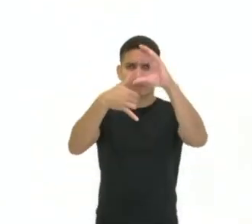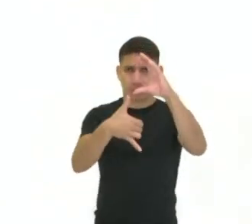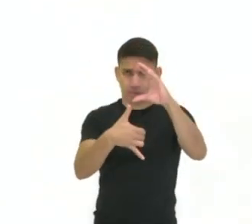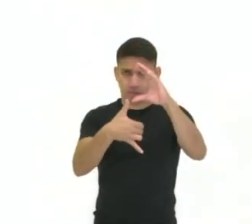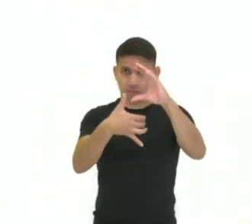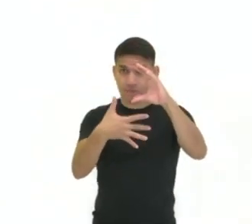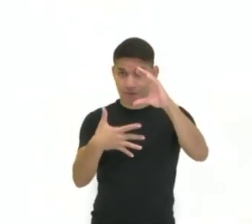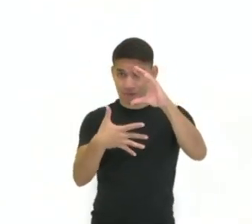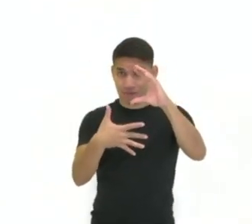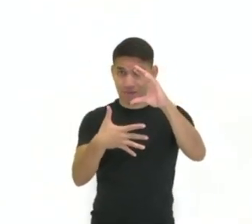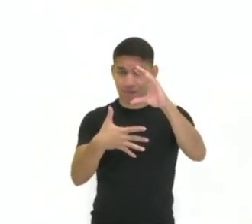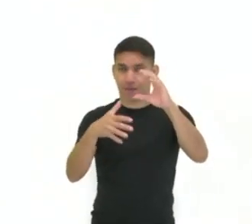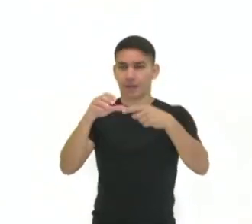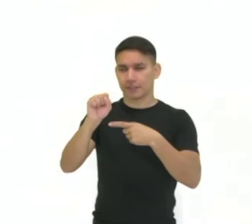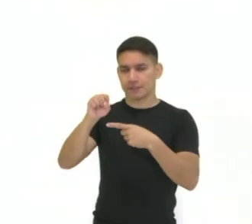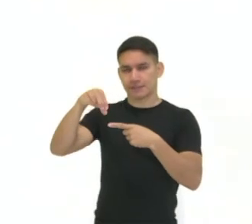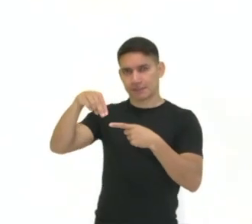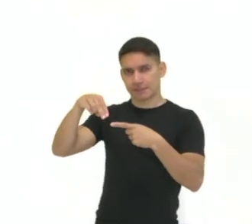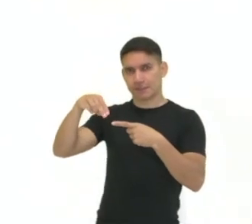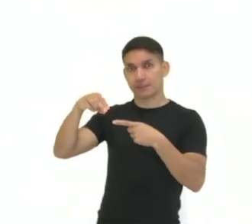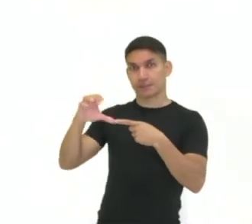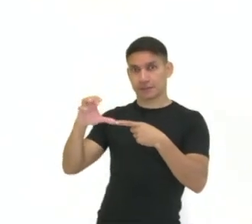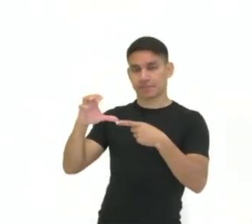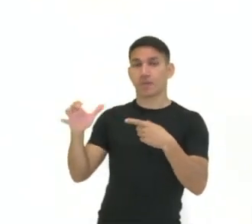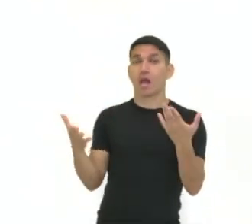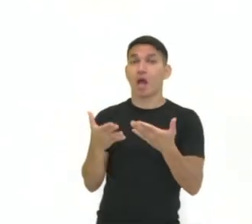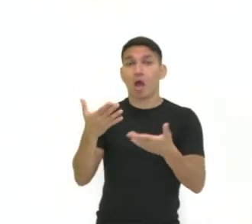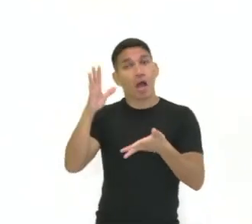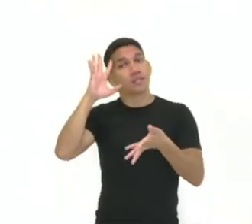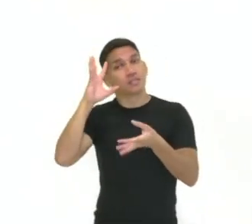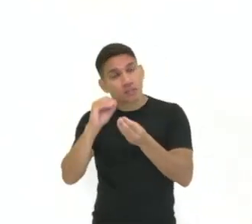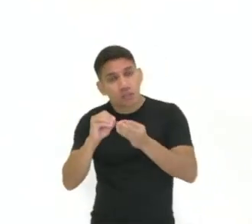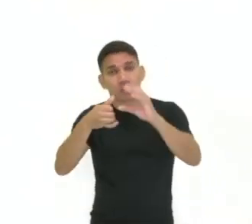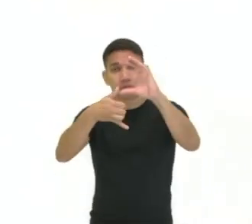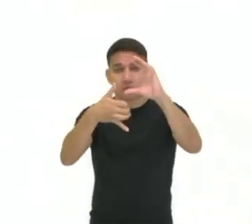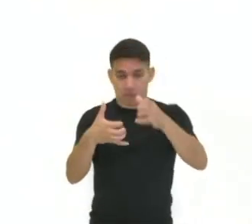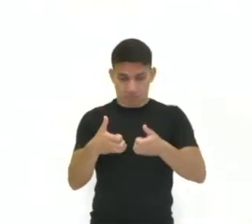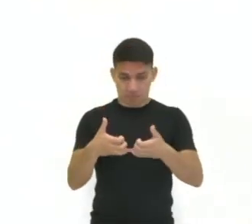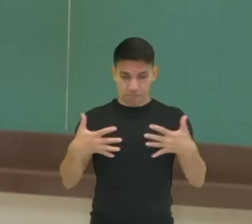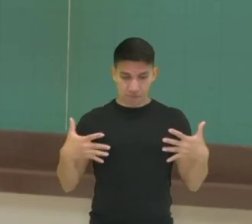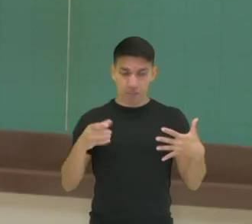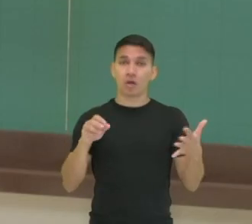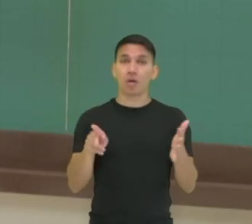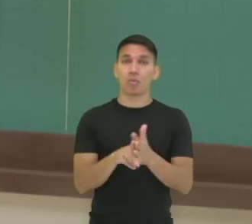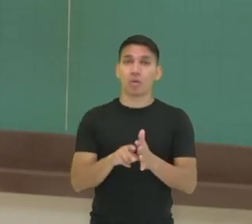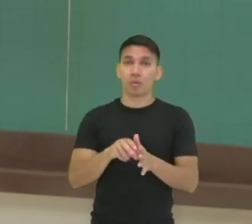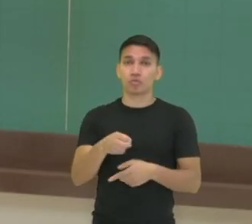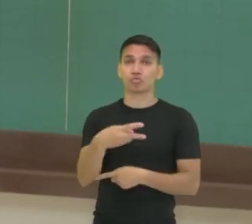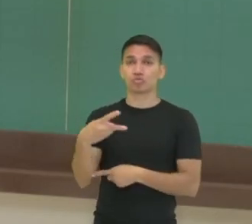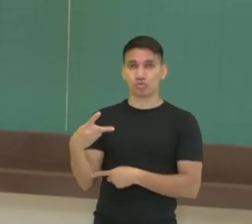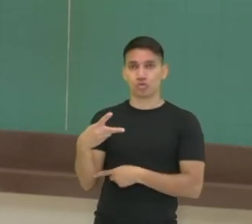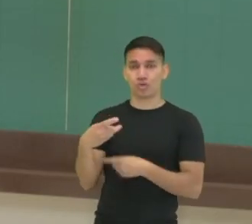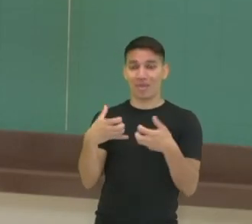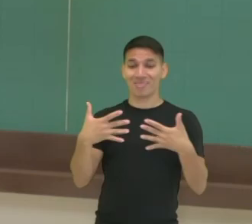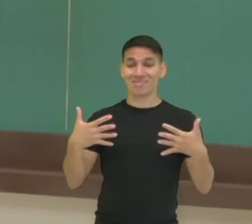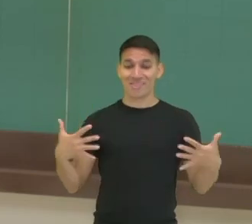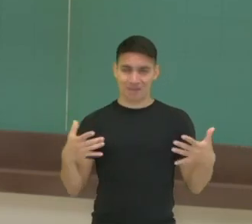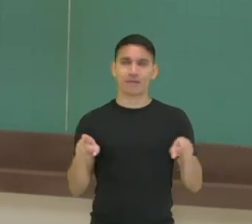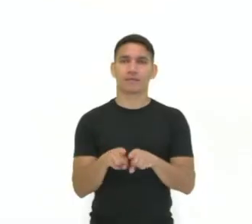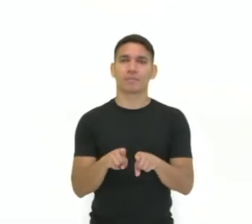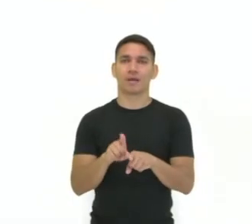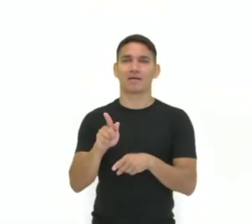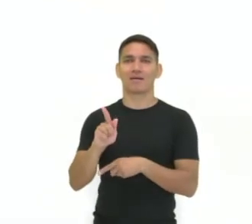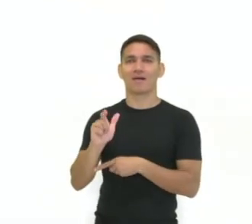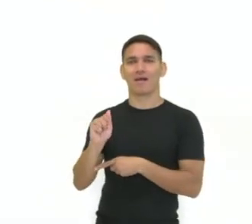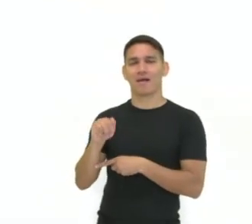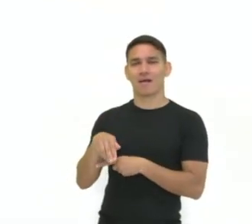Agora entendemos que o sistema nervoso periférico é formado pelos nervos e pelos gânglios. E o que vimos na aula?